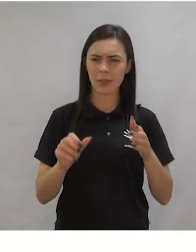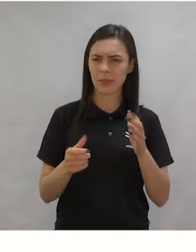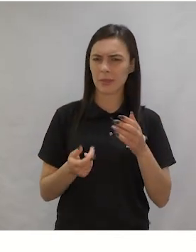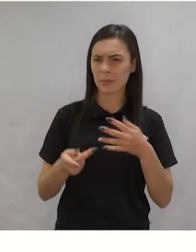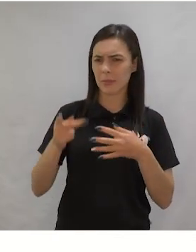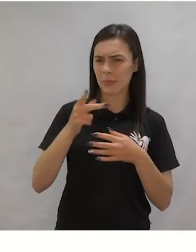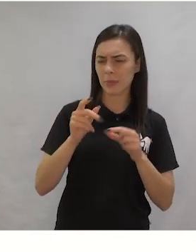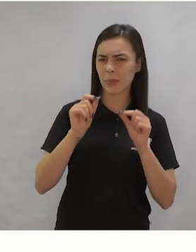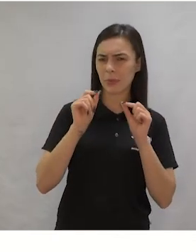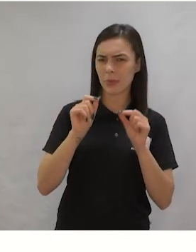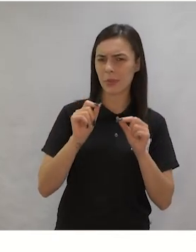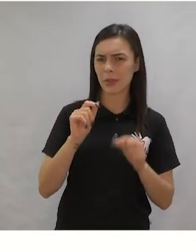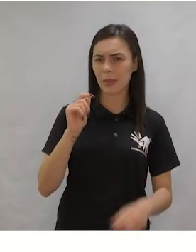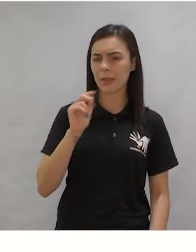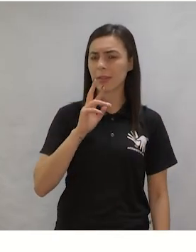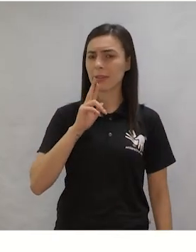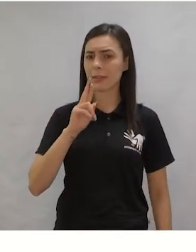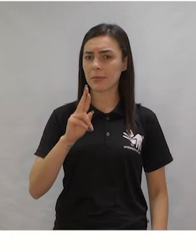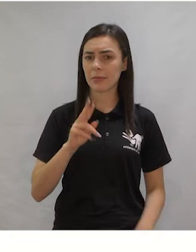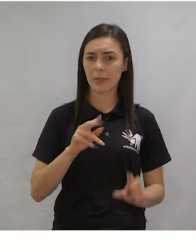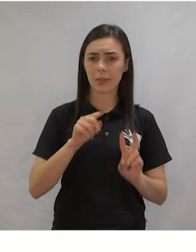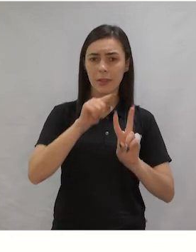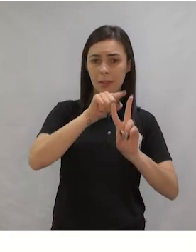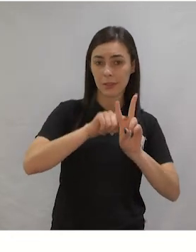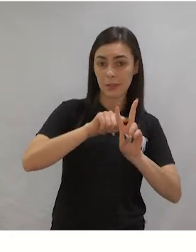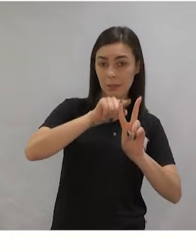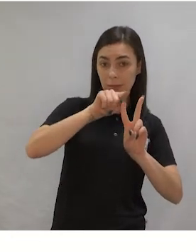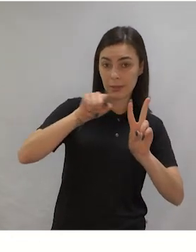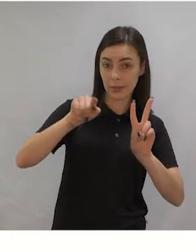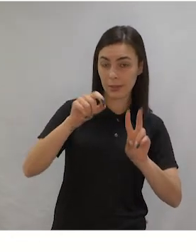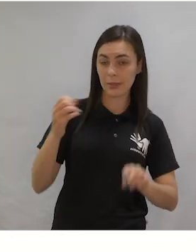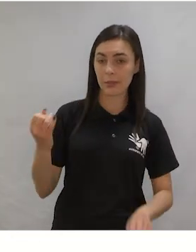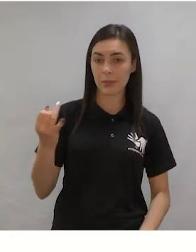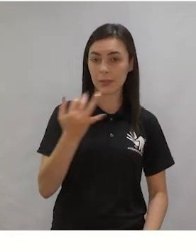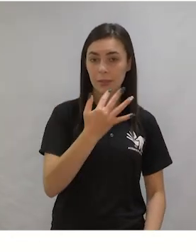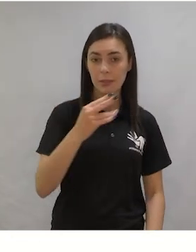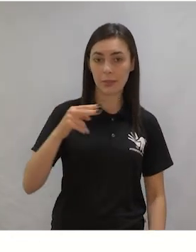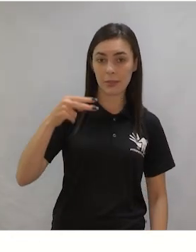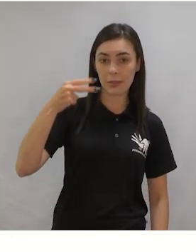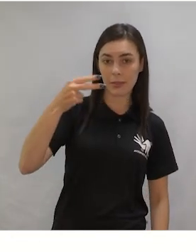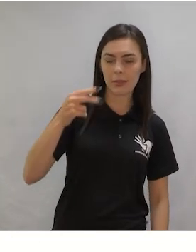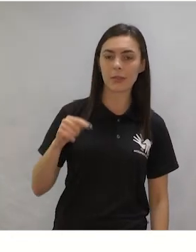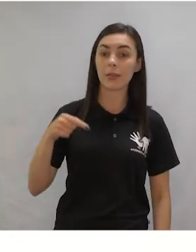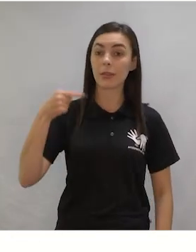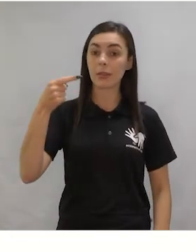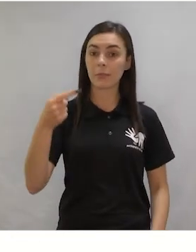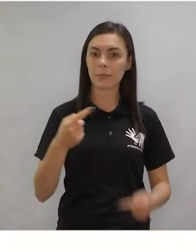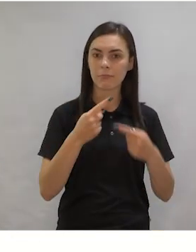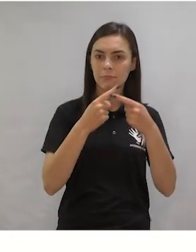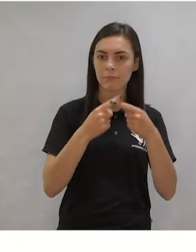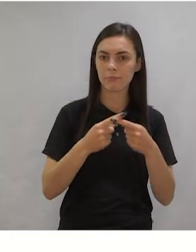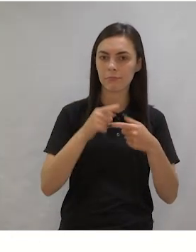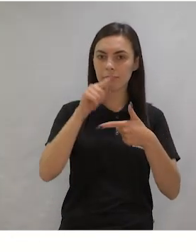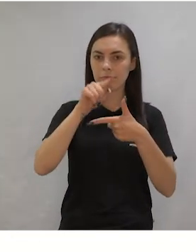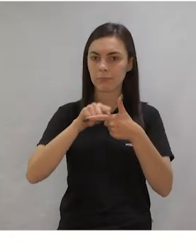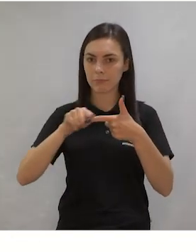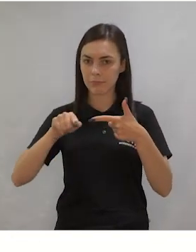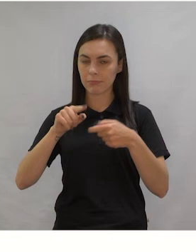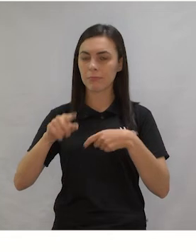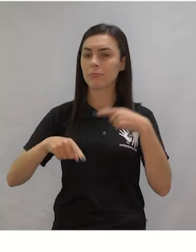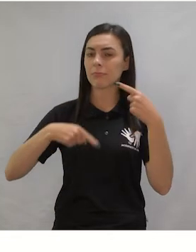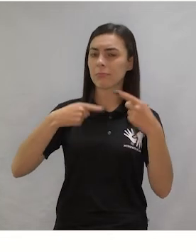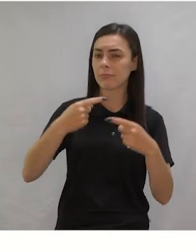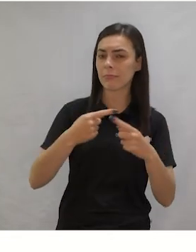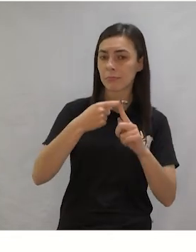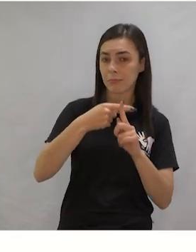primeiro usar, eliminar, resolver a raiz e a potência, depois a multiplicação e divisão e